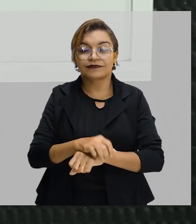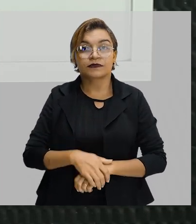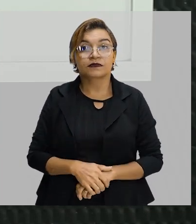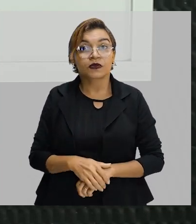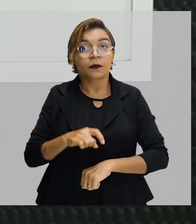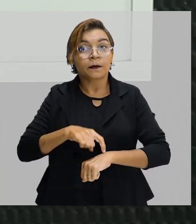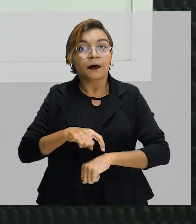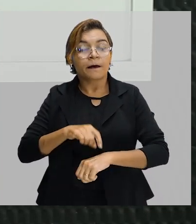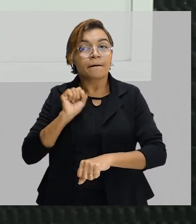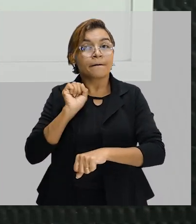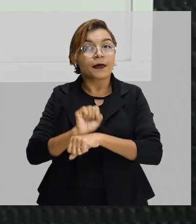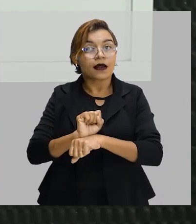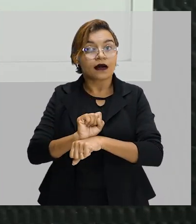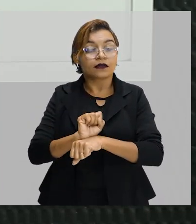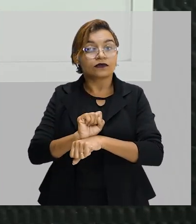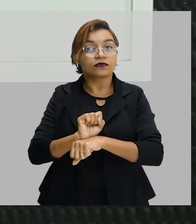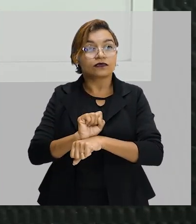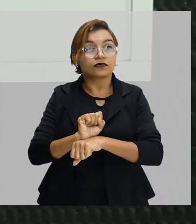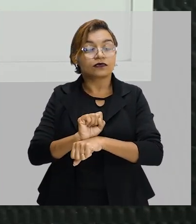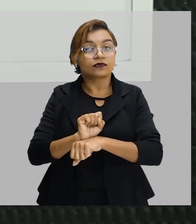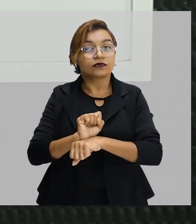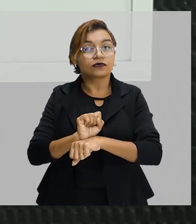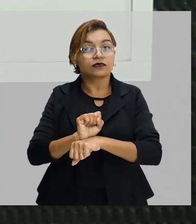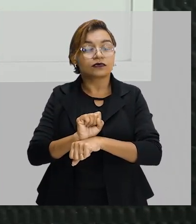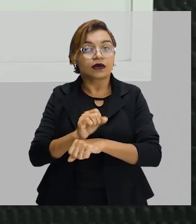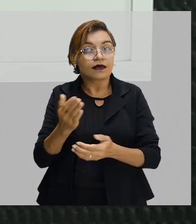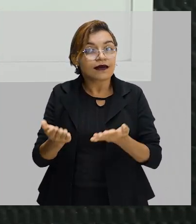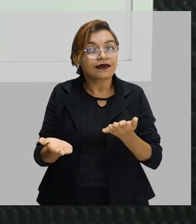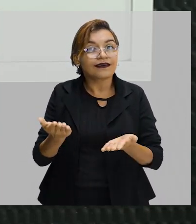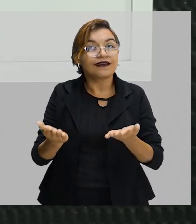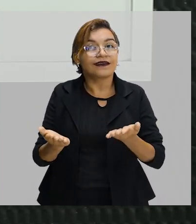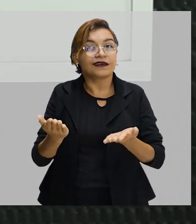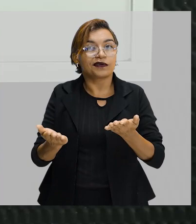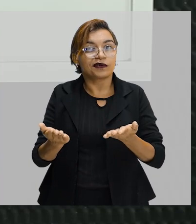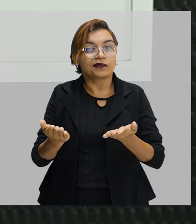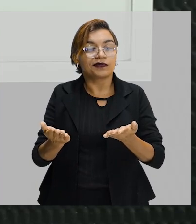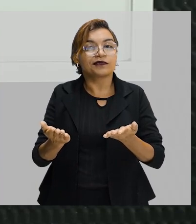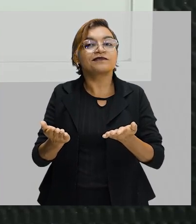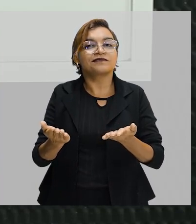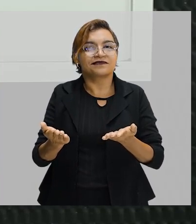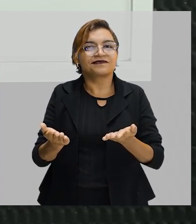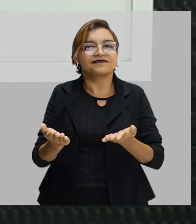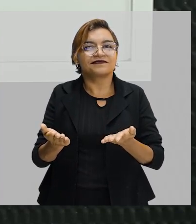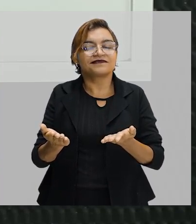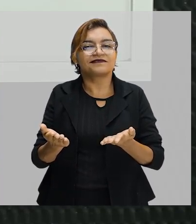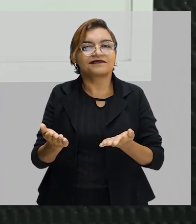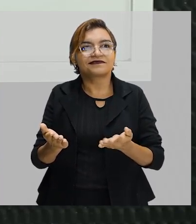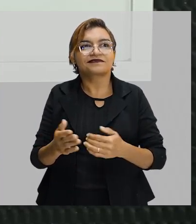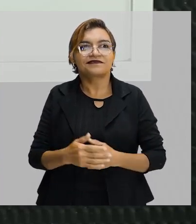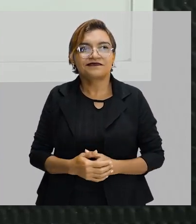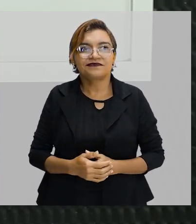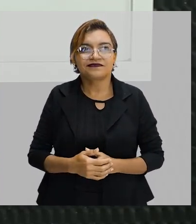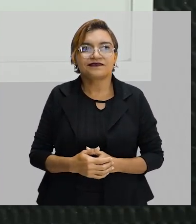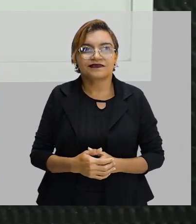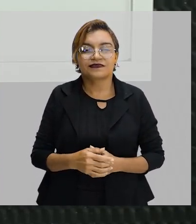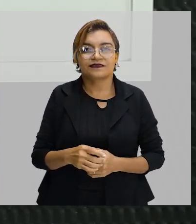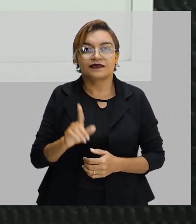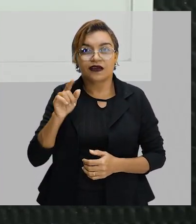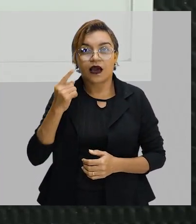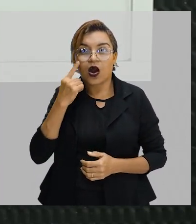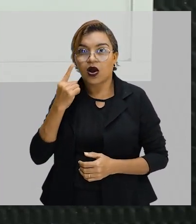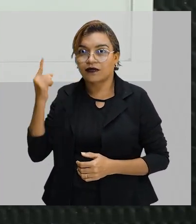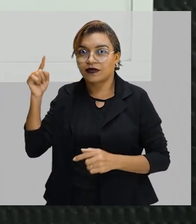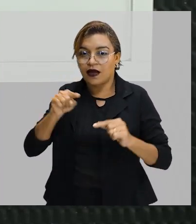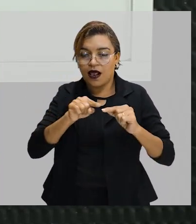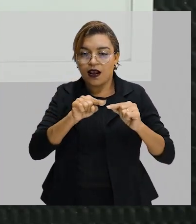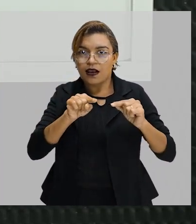Quando ele está parado, ele vai parar, não é, em um equilíbrio, em um ponto de equilíbrio ali. No nosso caso, o nosso ponto de equilíbrio vai ser